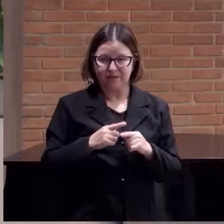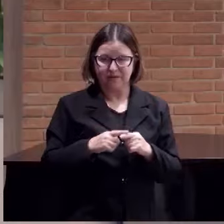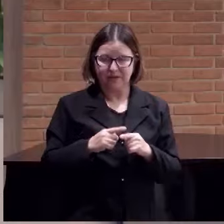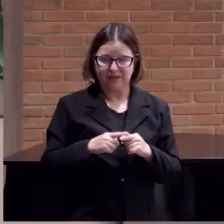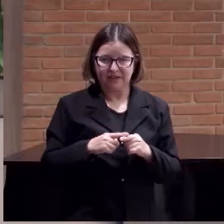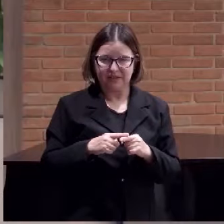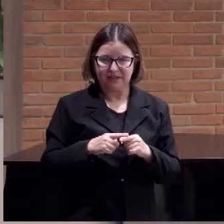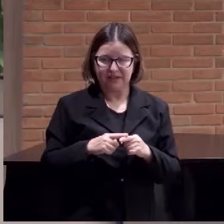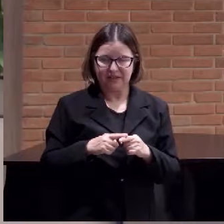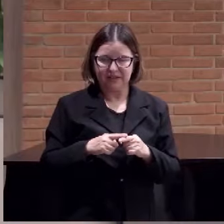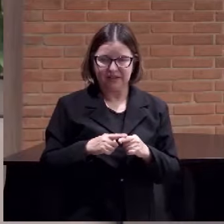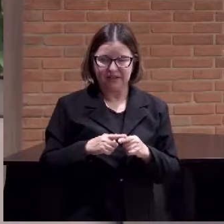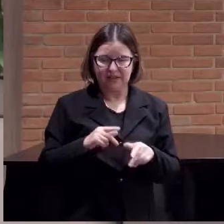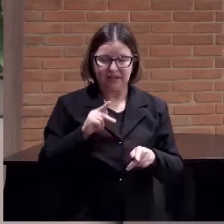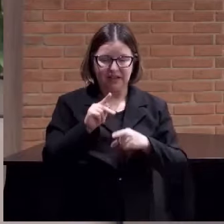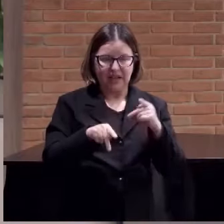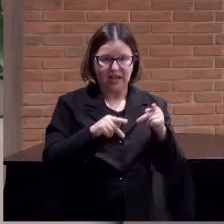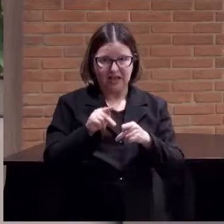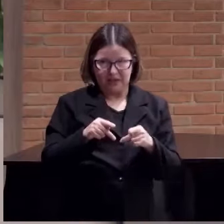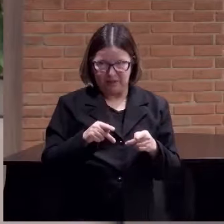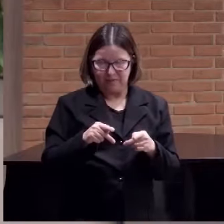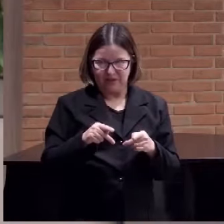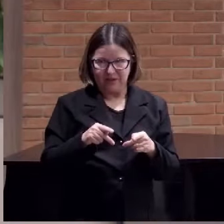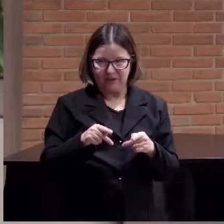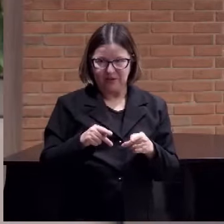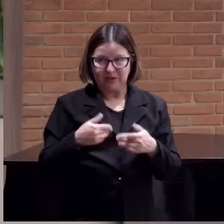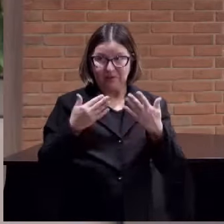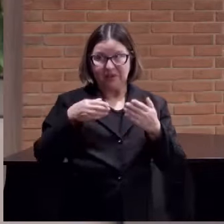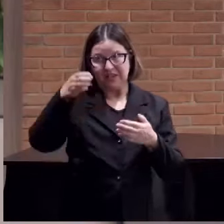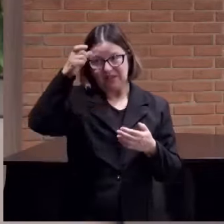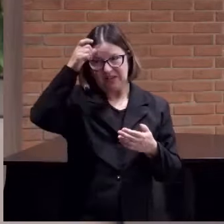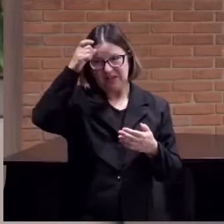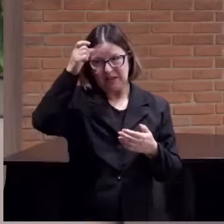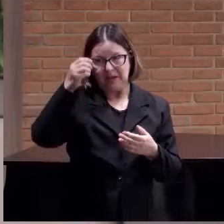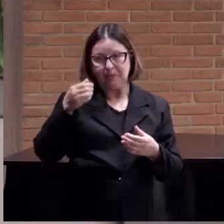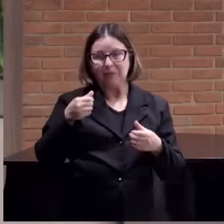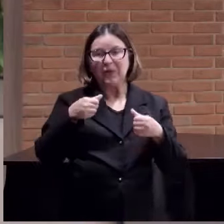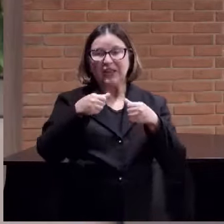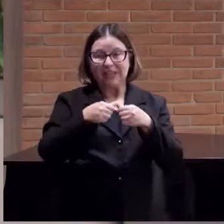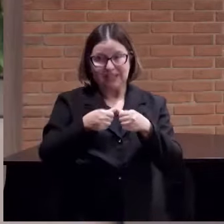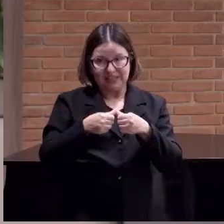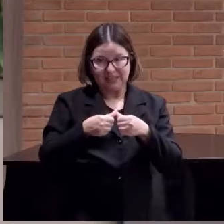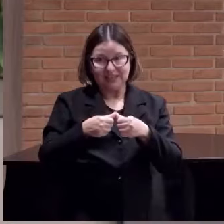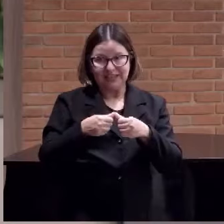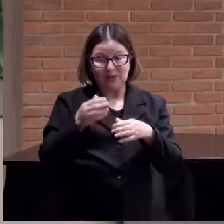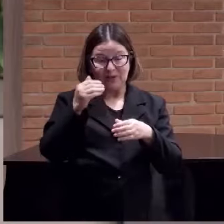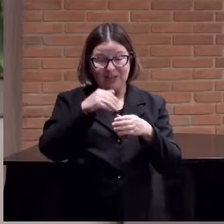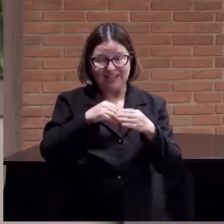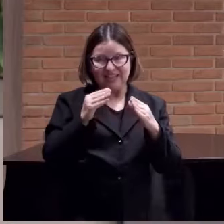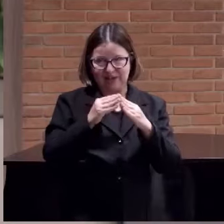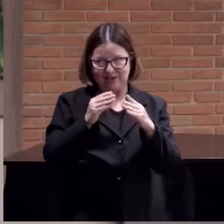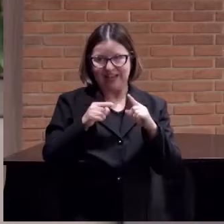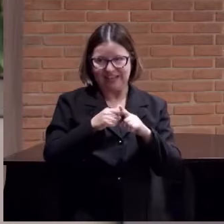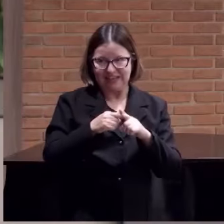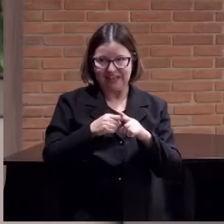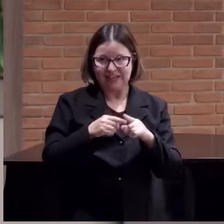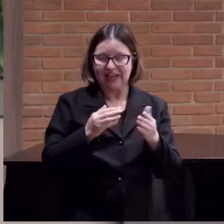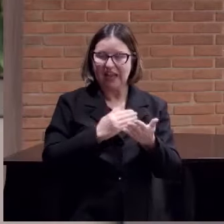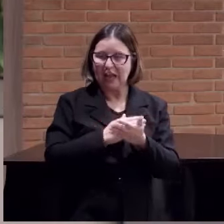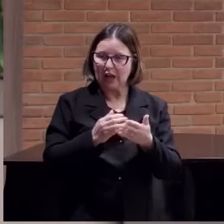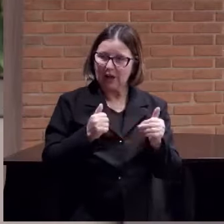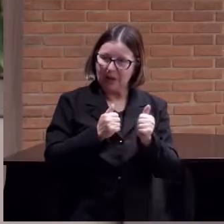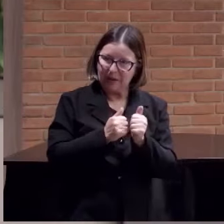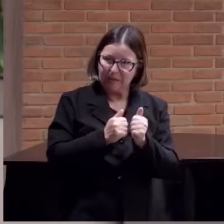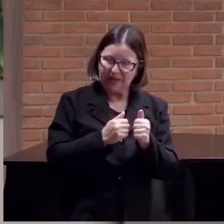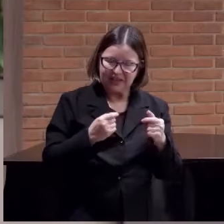sinagoga de Satanás estão na igreja. Eles começam a fazer perseguições,